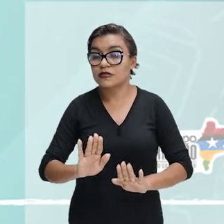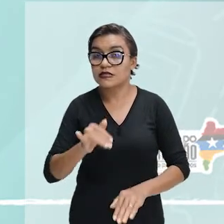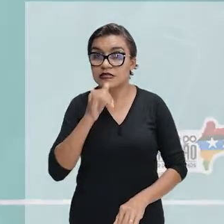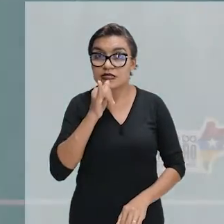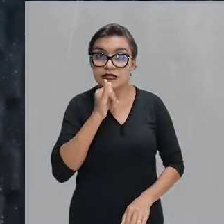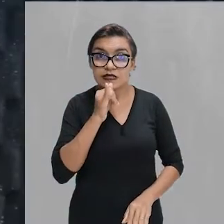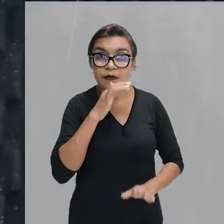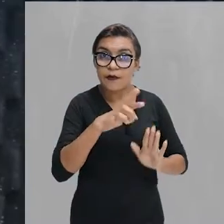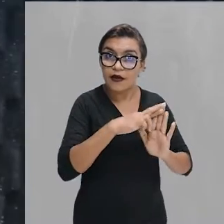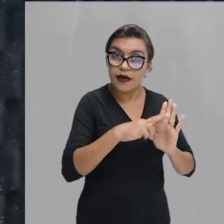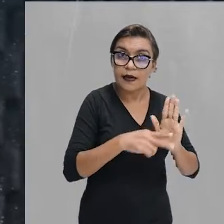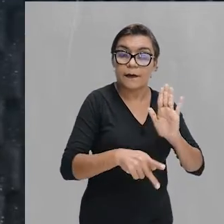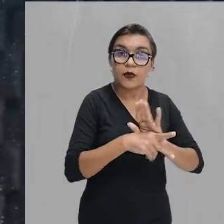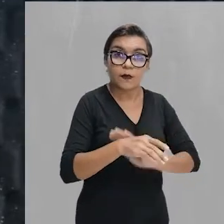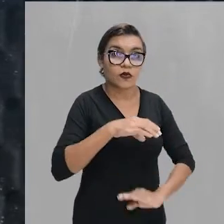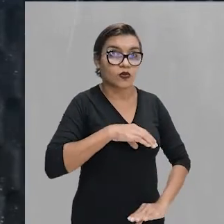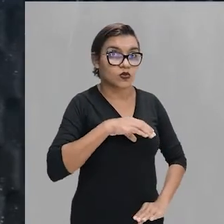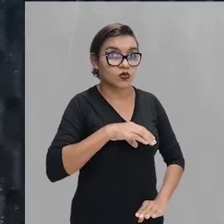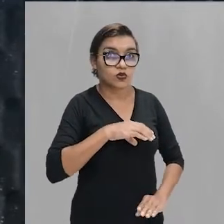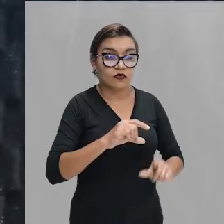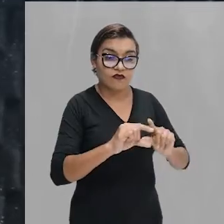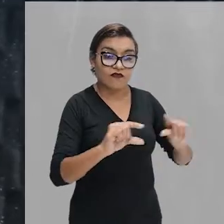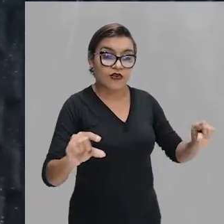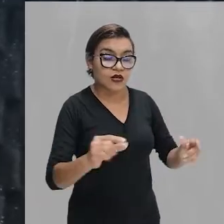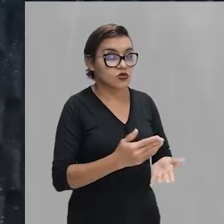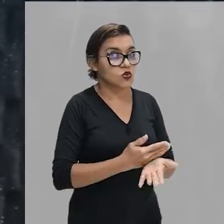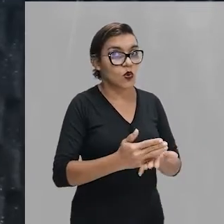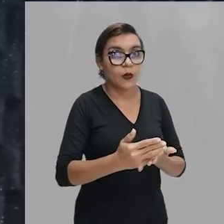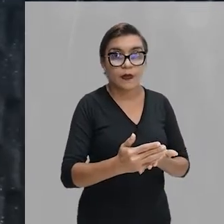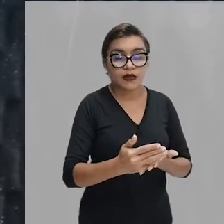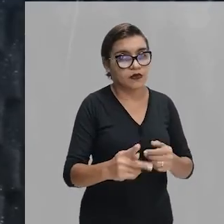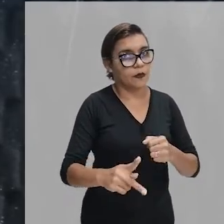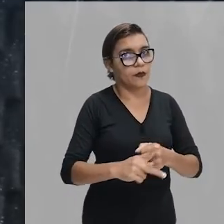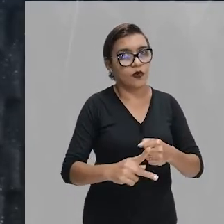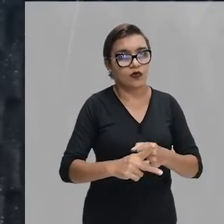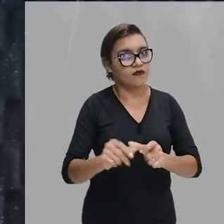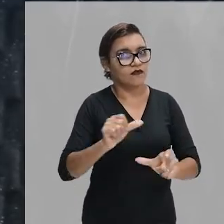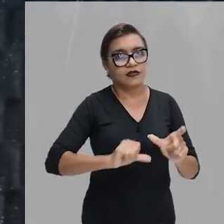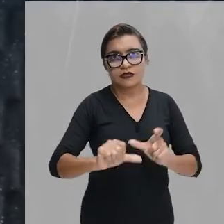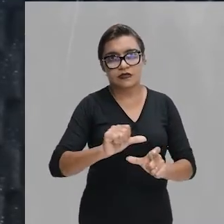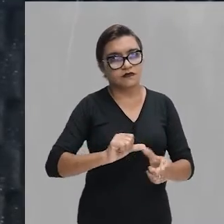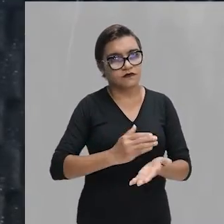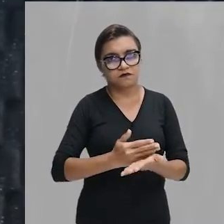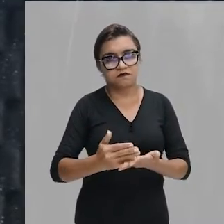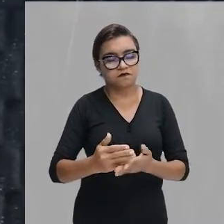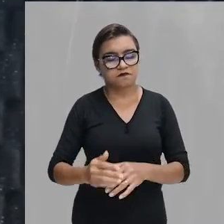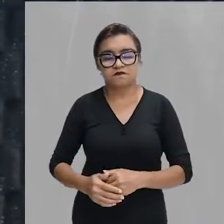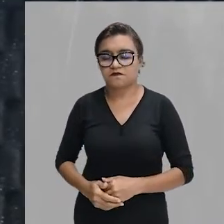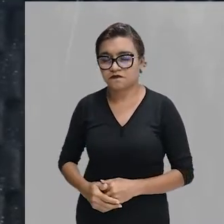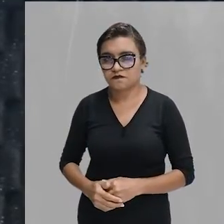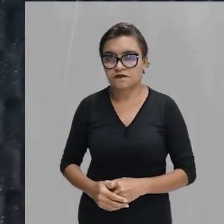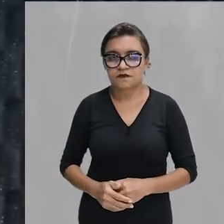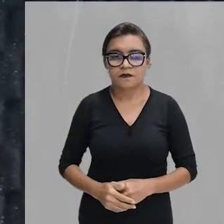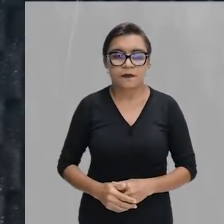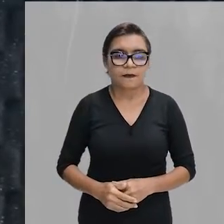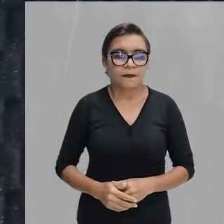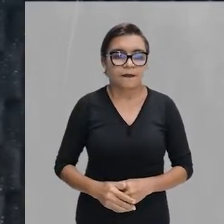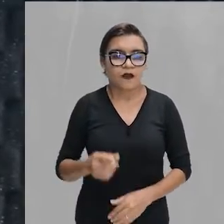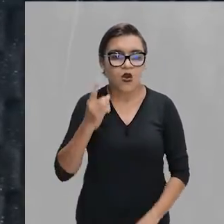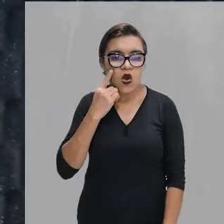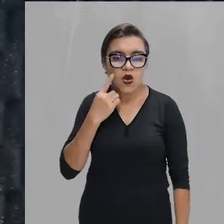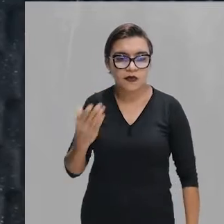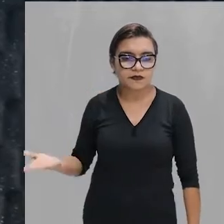língua portuguesa, não se inicia nenhuma frase com pronome reflexivo. Se casou há